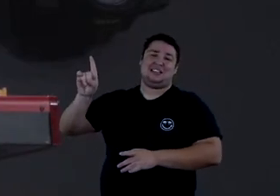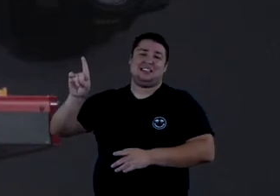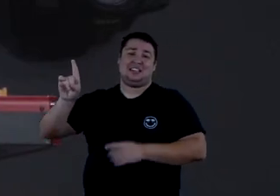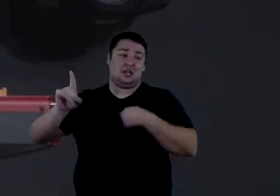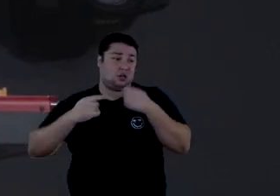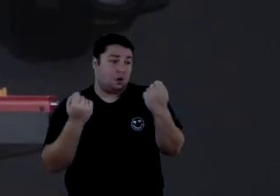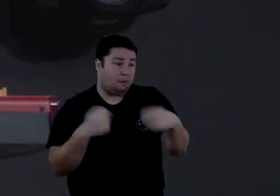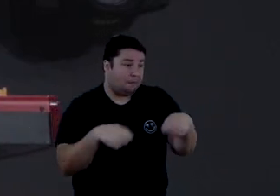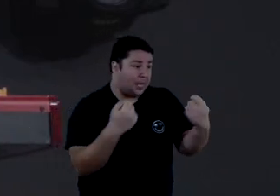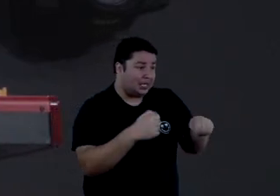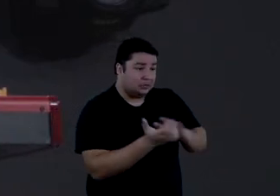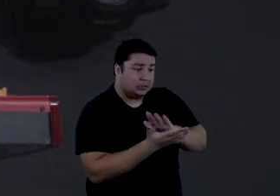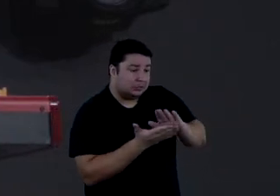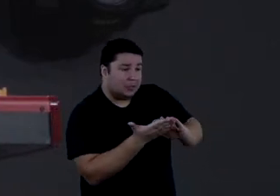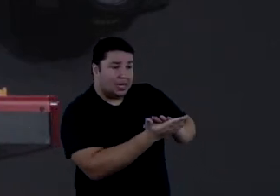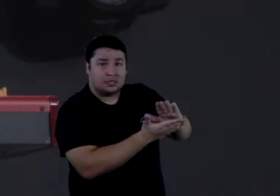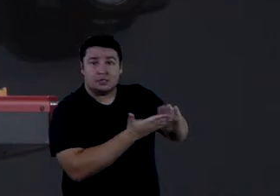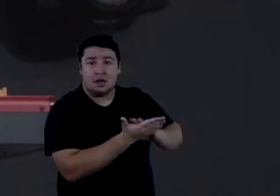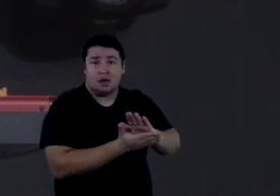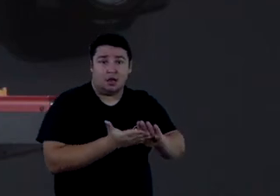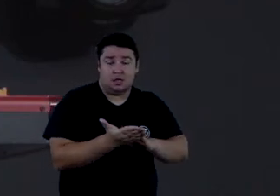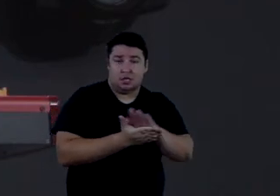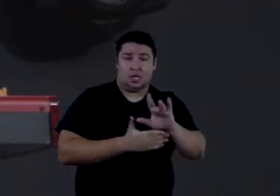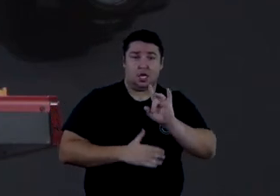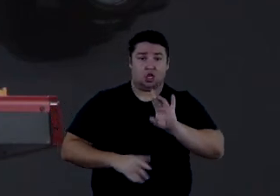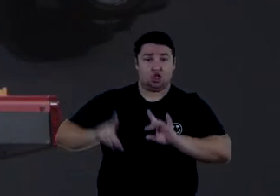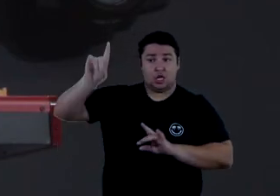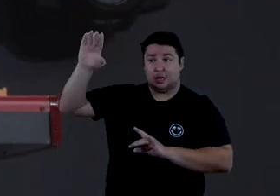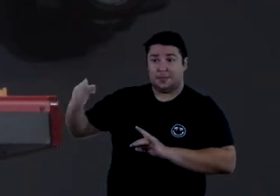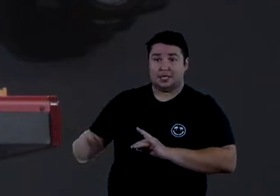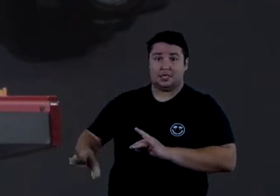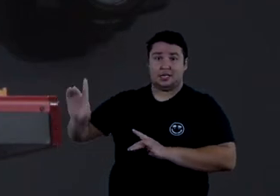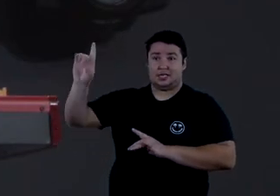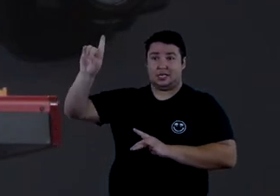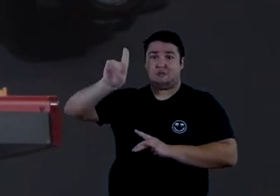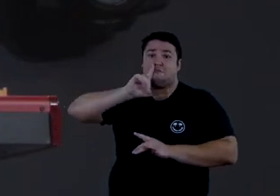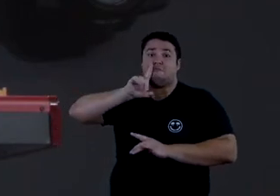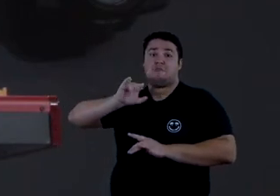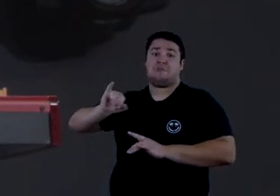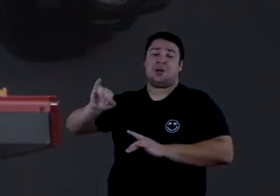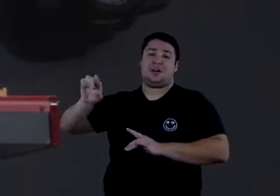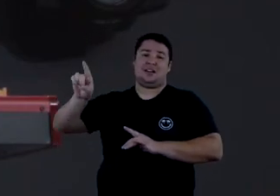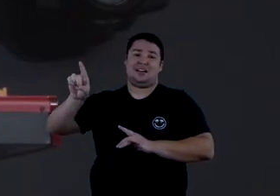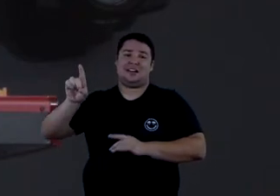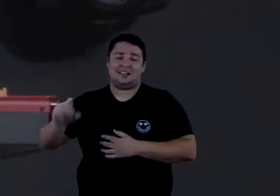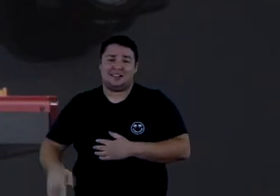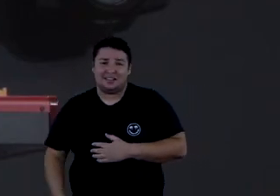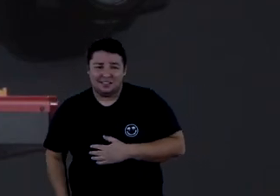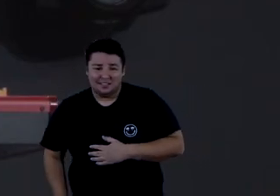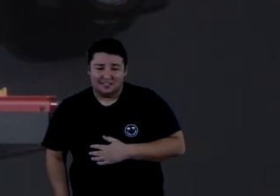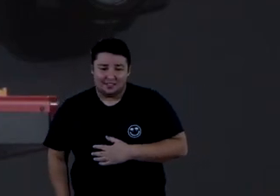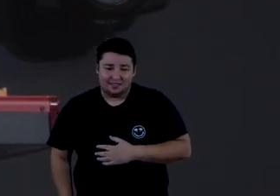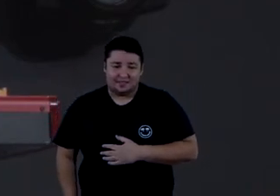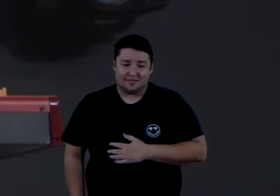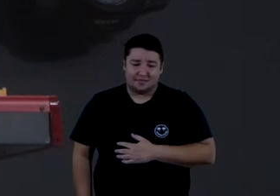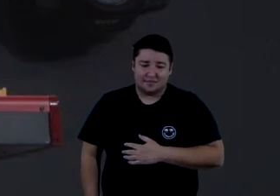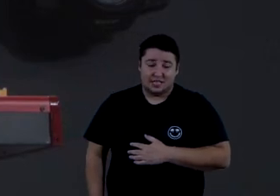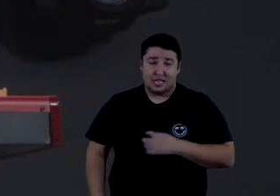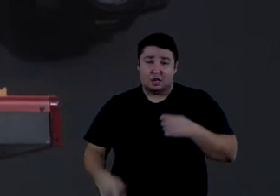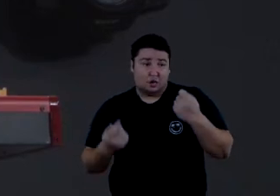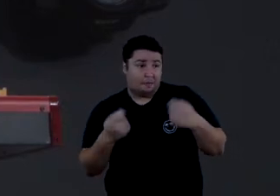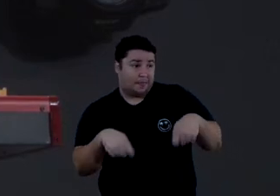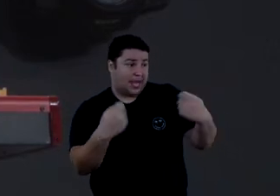Eu não preciso de mais nada, só da presença do Abba. Eu